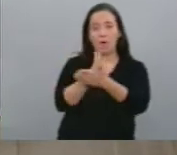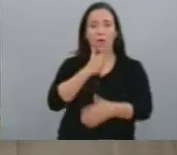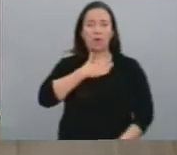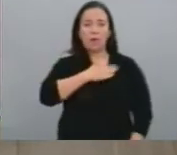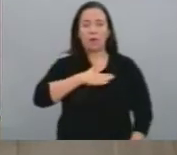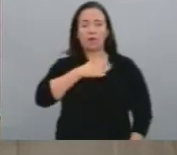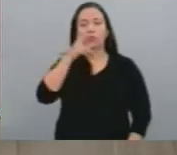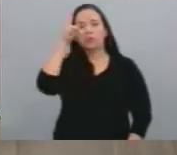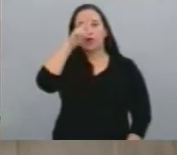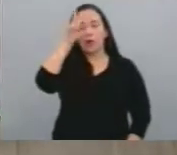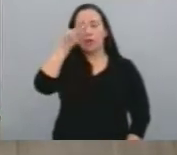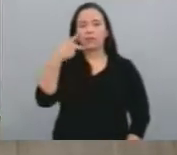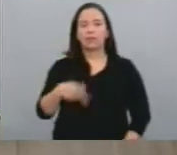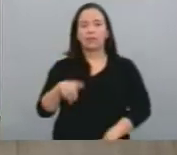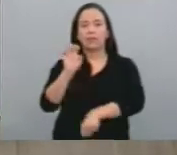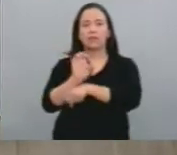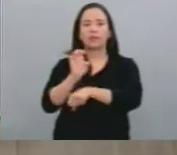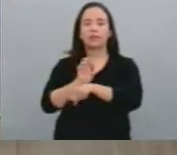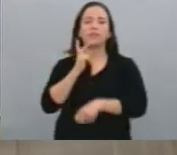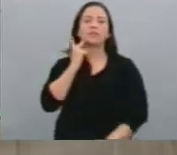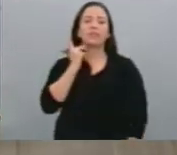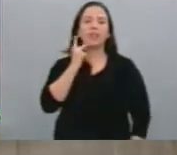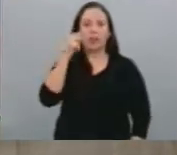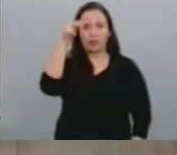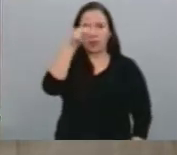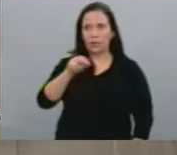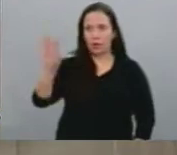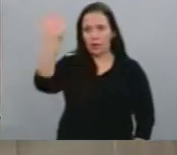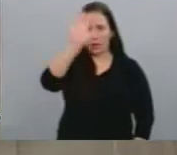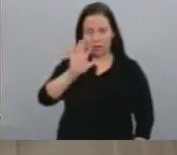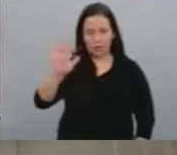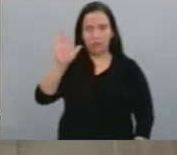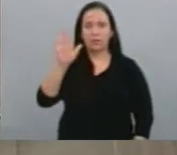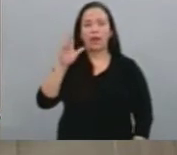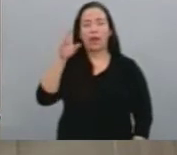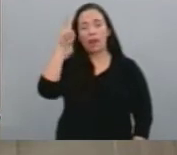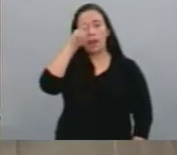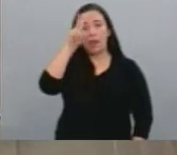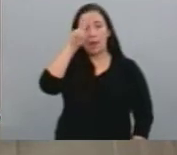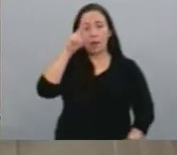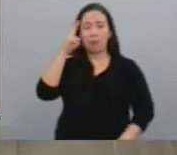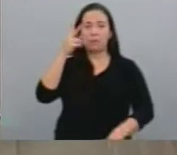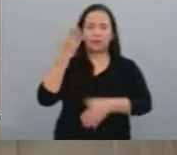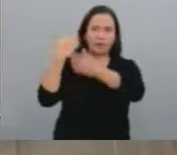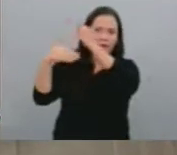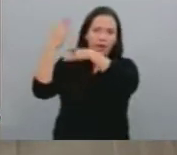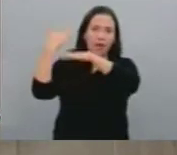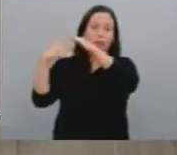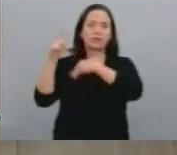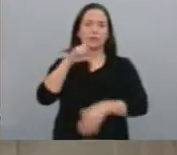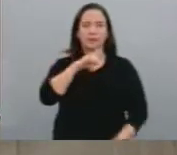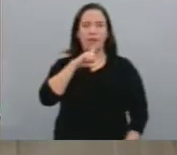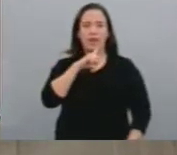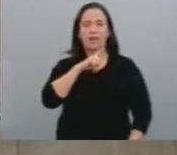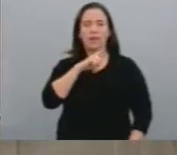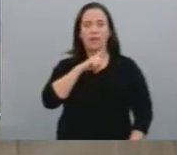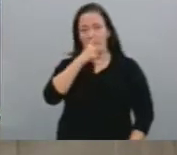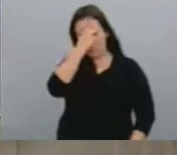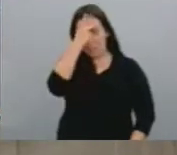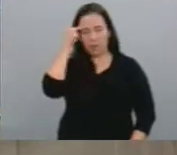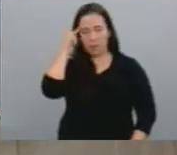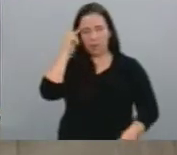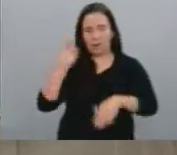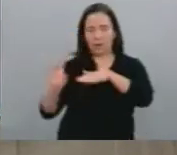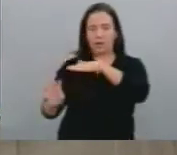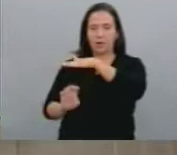do Ceará e do Nordeste brasileiro, vai lembrar que as elites econômicas se utilizam do discurso de enfrentamento à